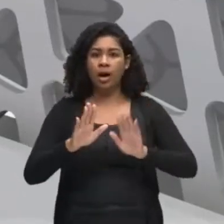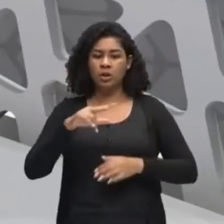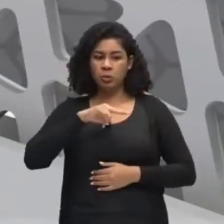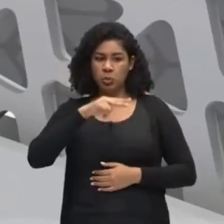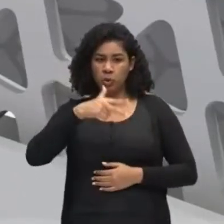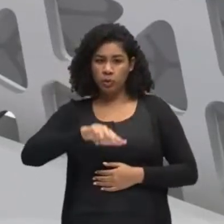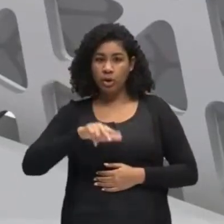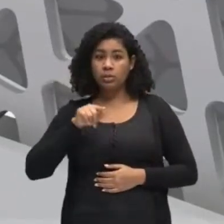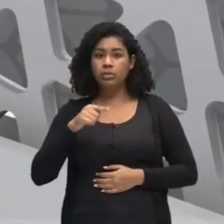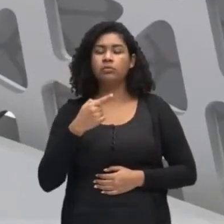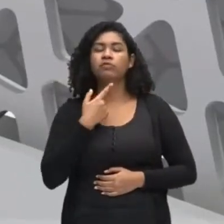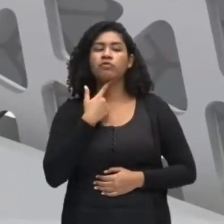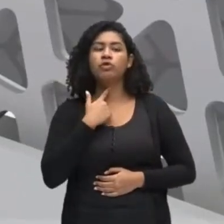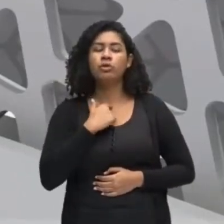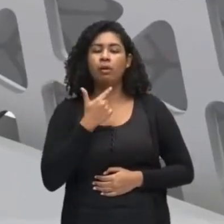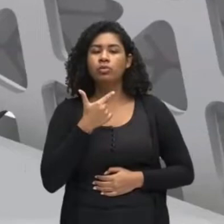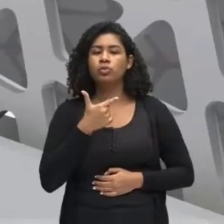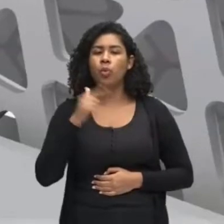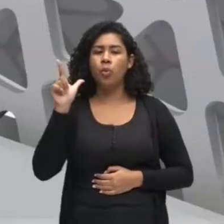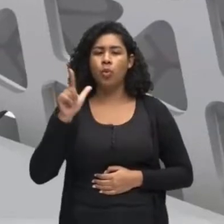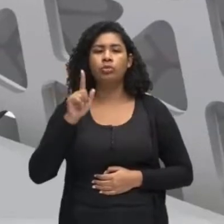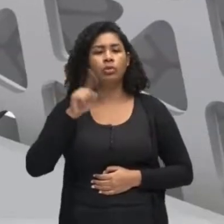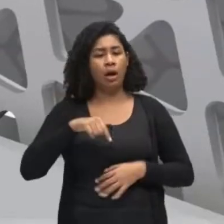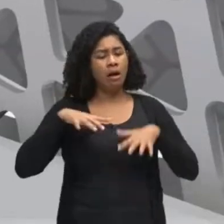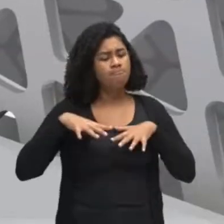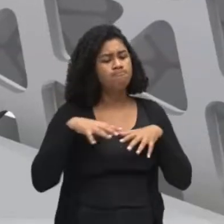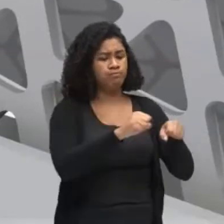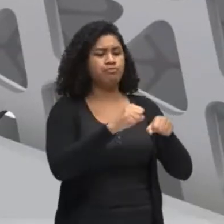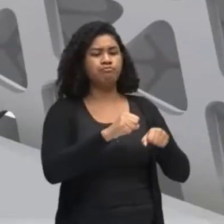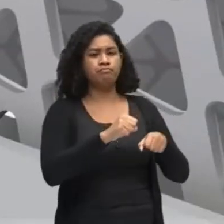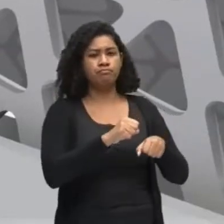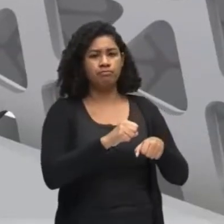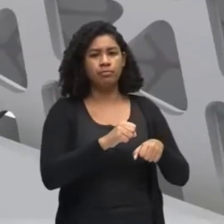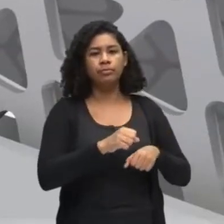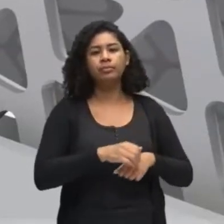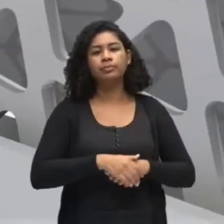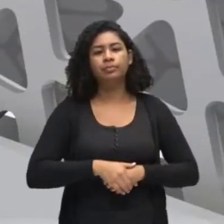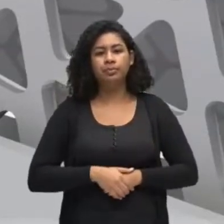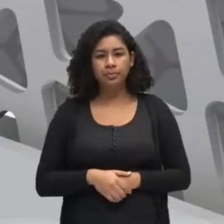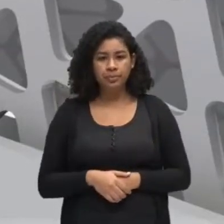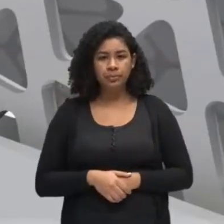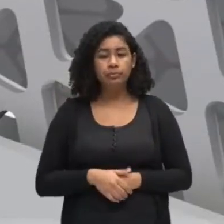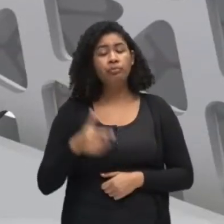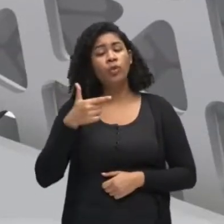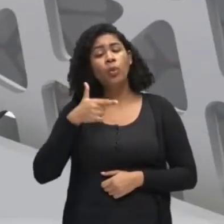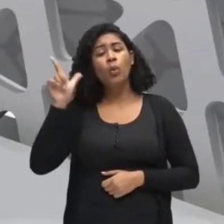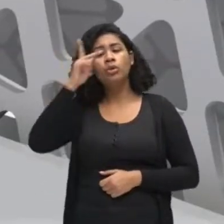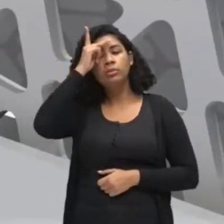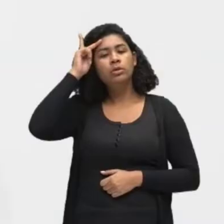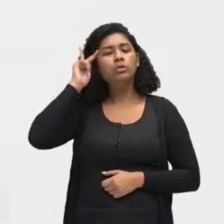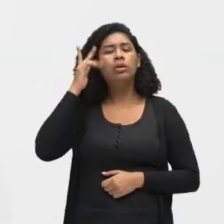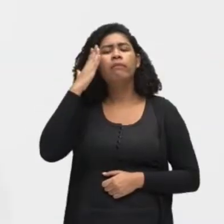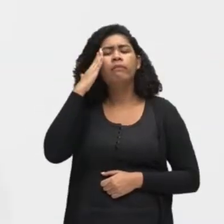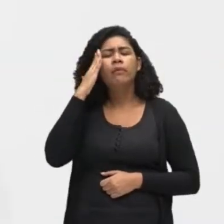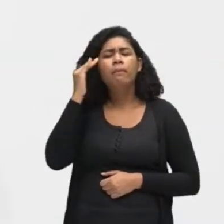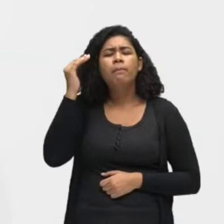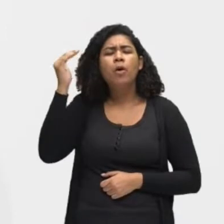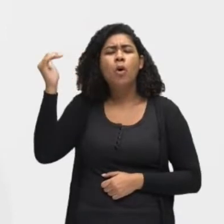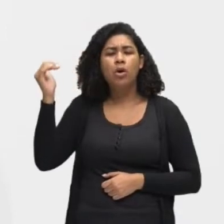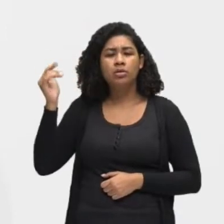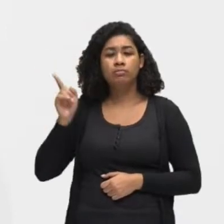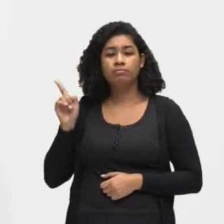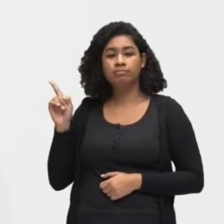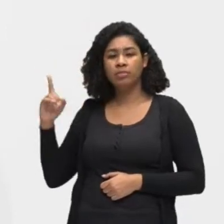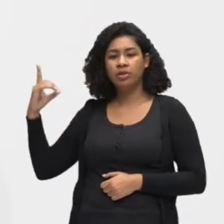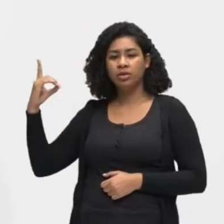estão ali com outro propósito, que é realmente de colonizar, tá bom? Outro grande navegador, olha aí, Diego de